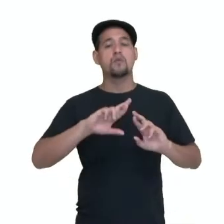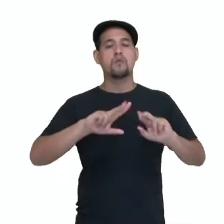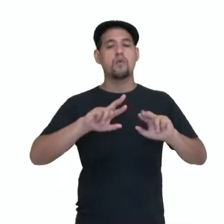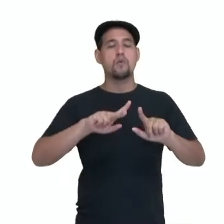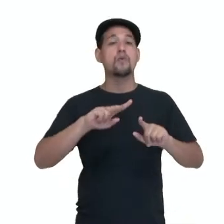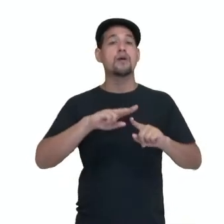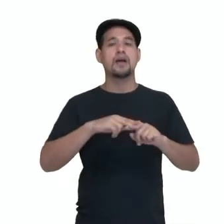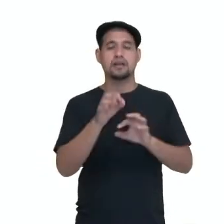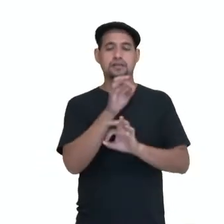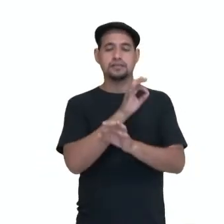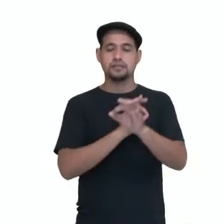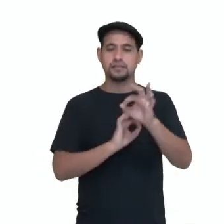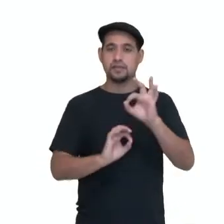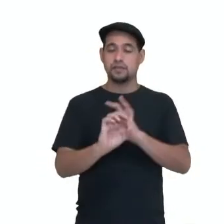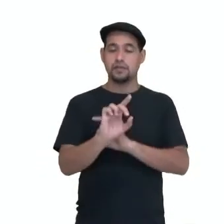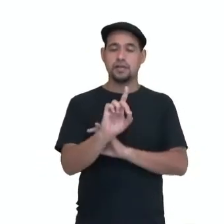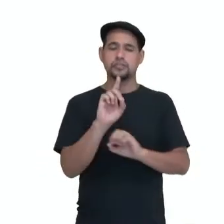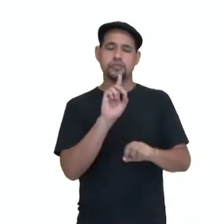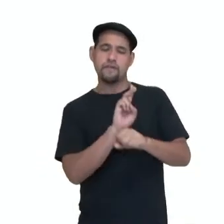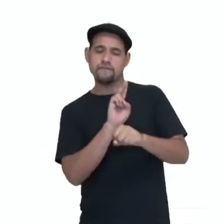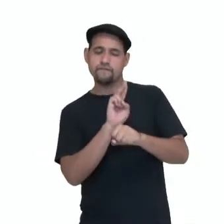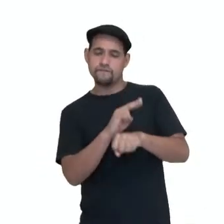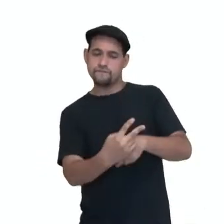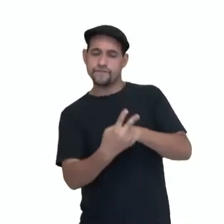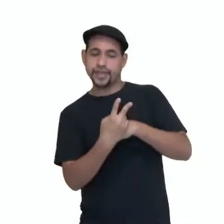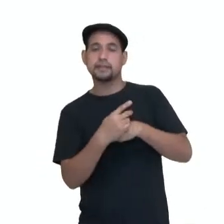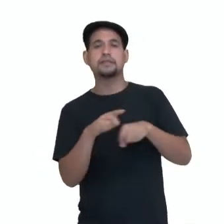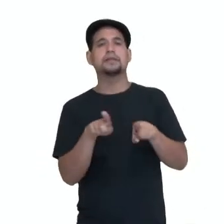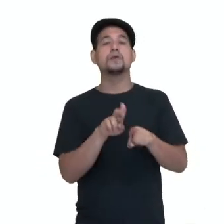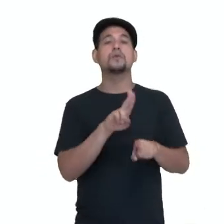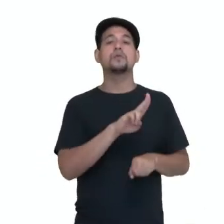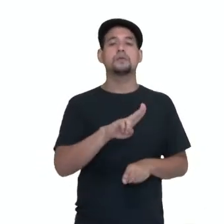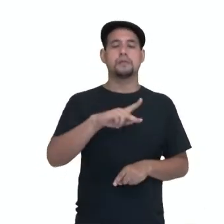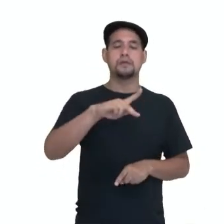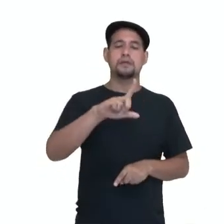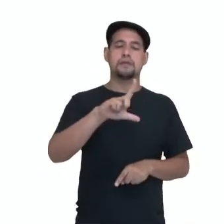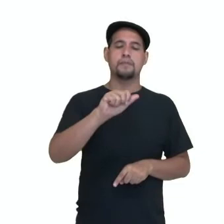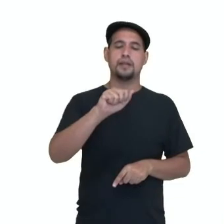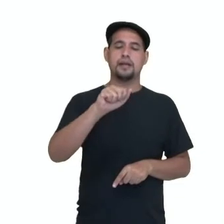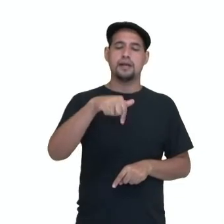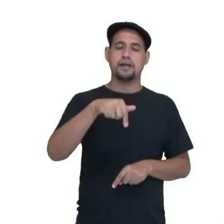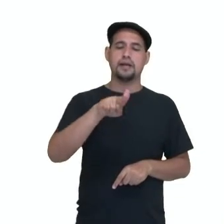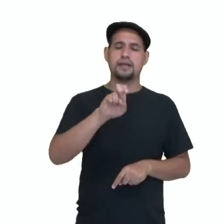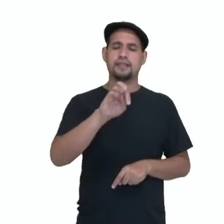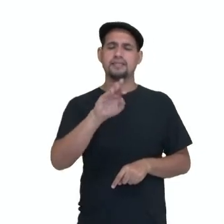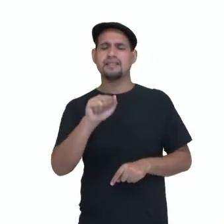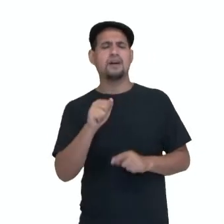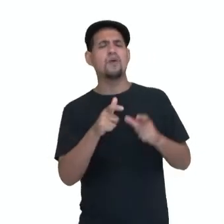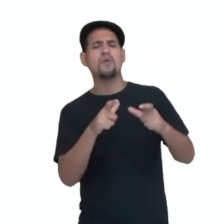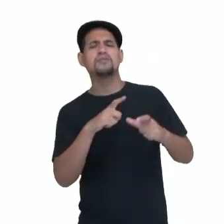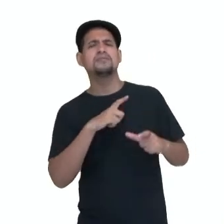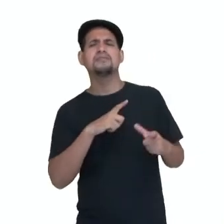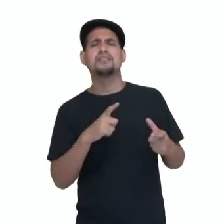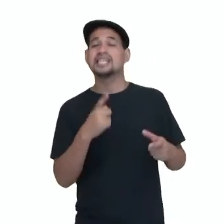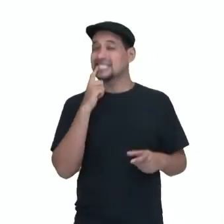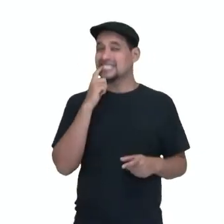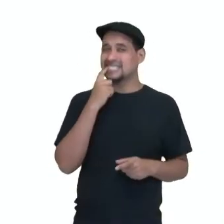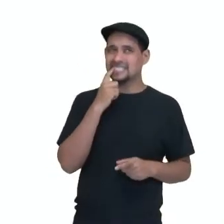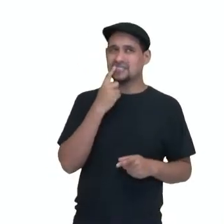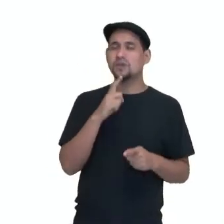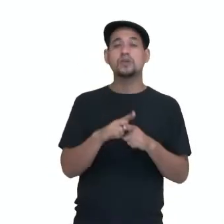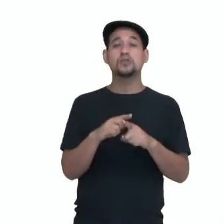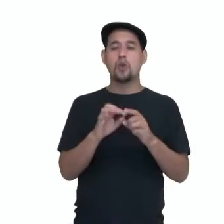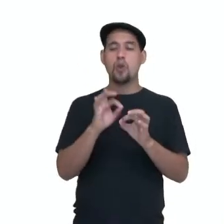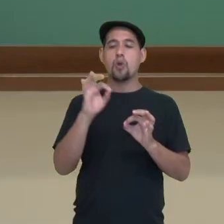as células de defesa. E também ele forma as plaquetas, né? Onde que é localizado? Nos ossos longos, então